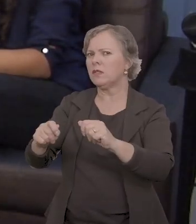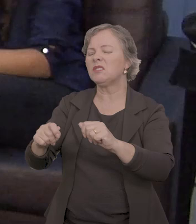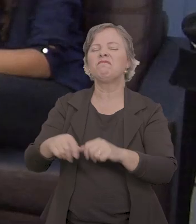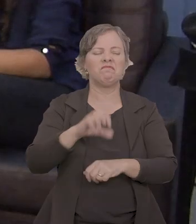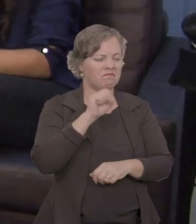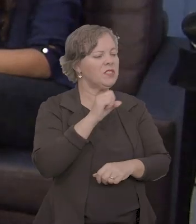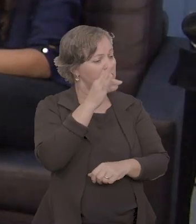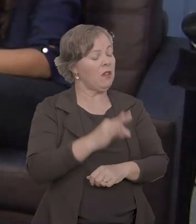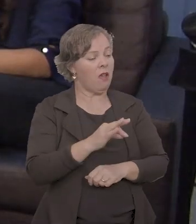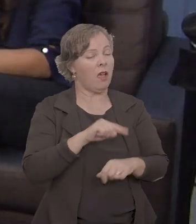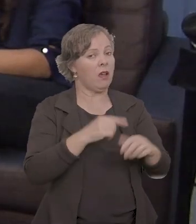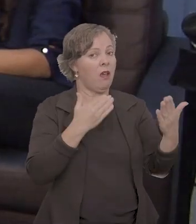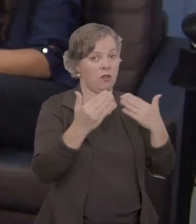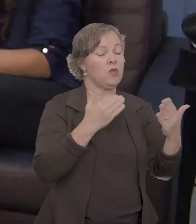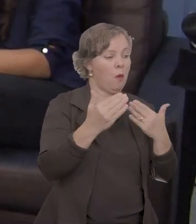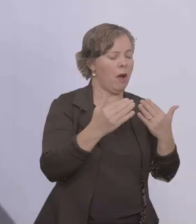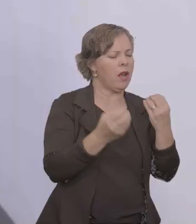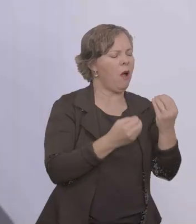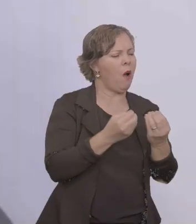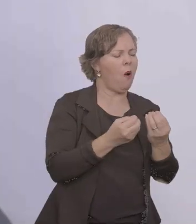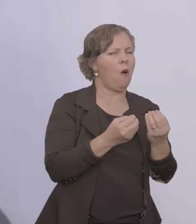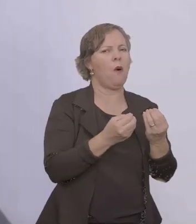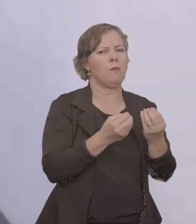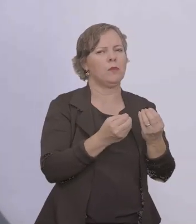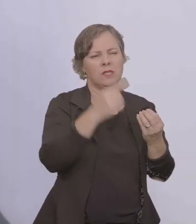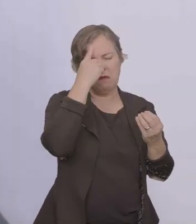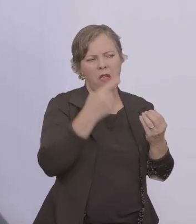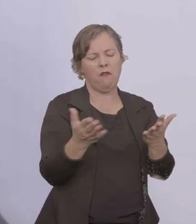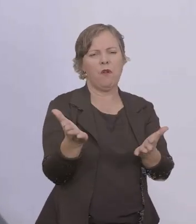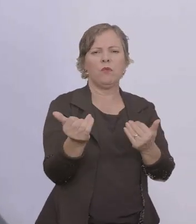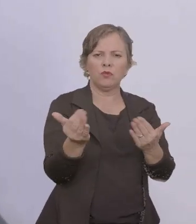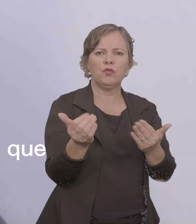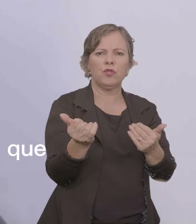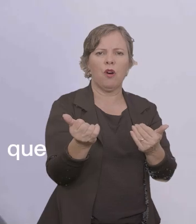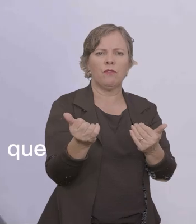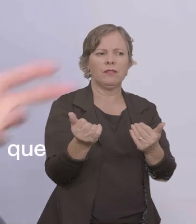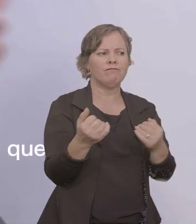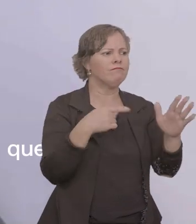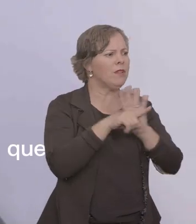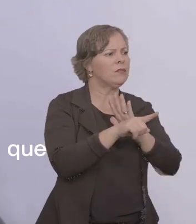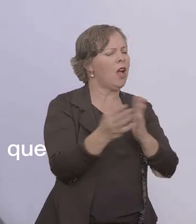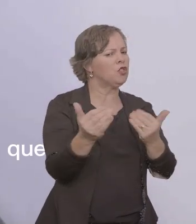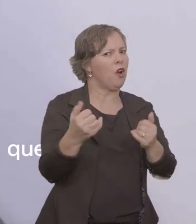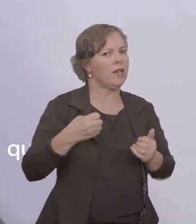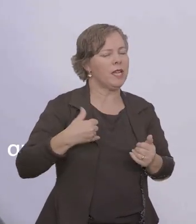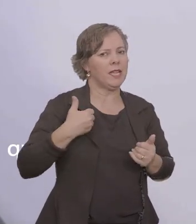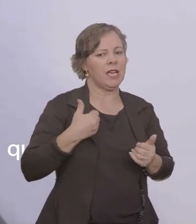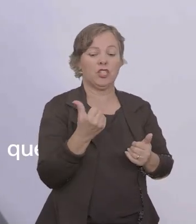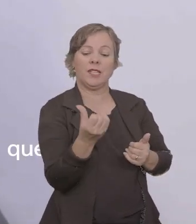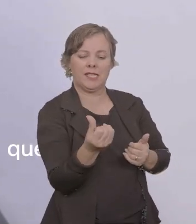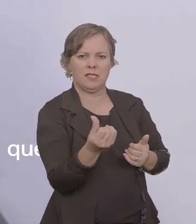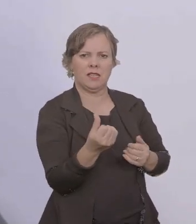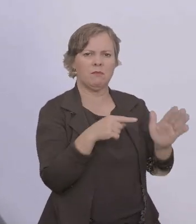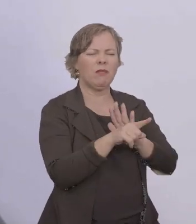pega faz um paralelo, na verdade, com esse perfil mais jovem, né? Se eu perguntar para um jovem de 16 anos o que ele